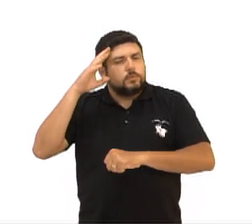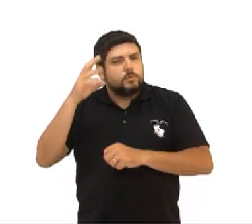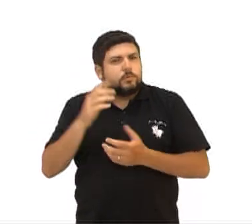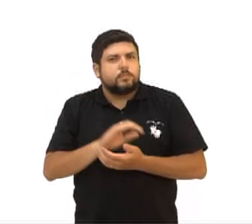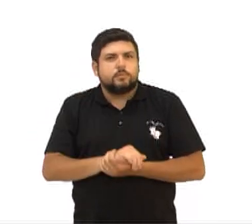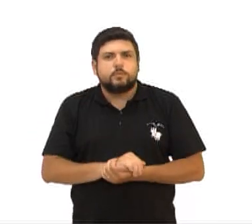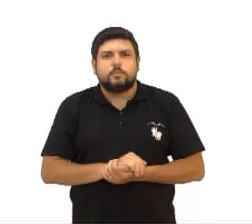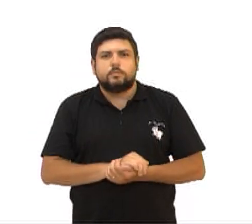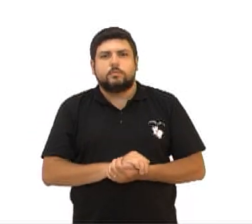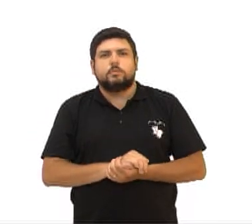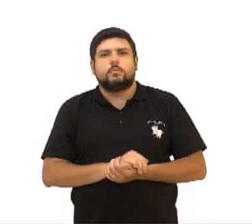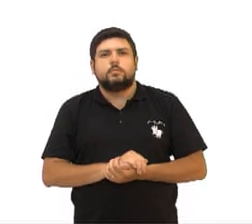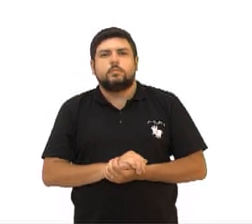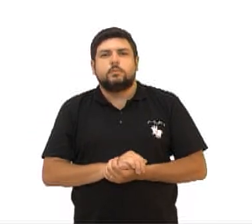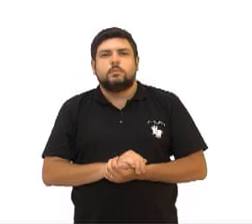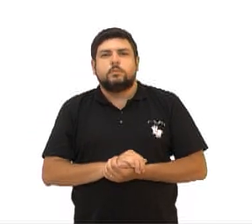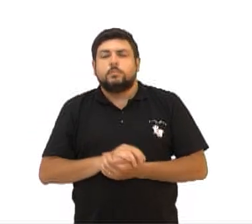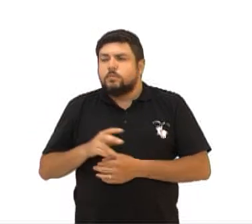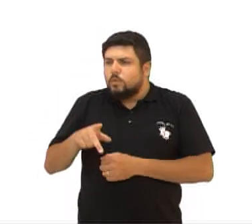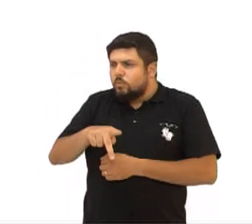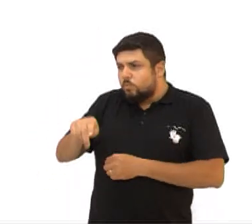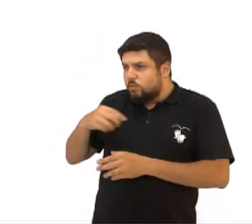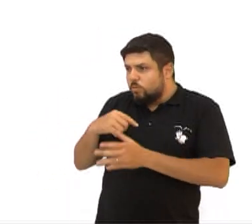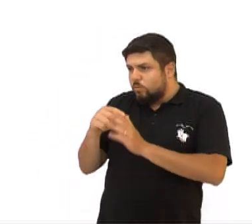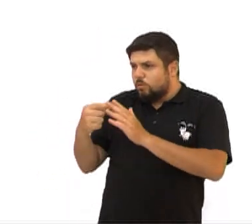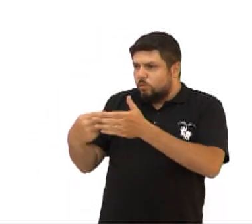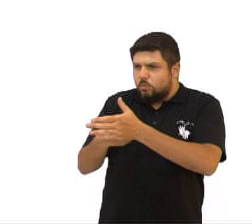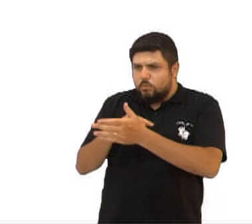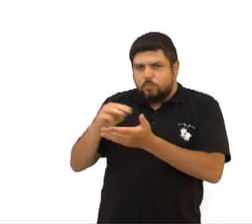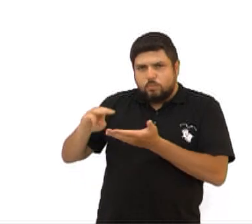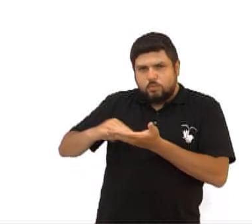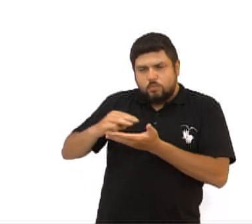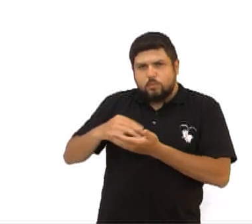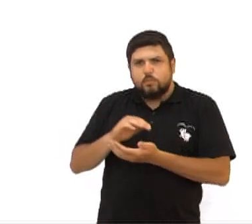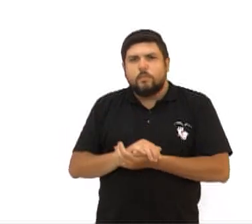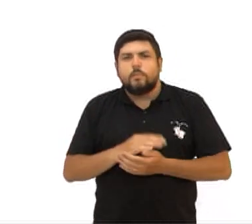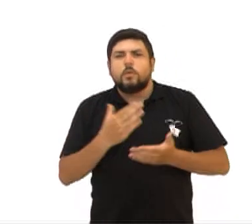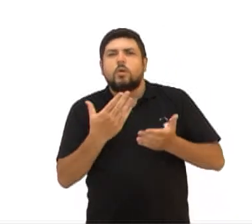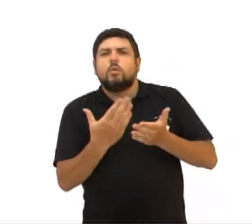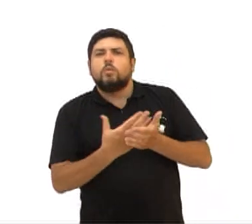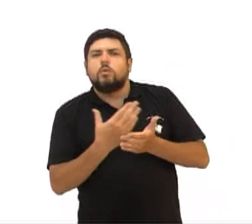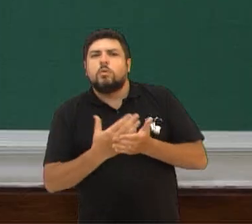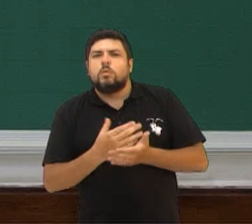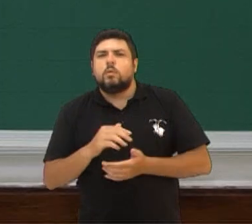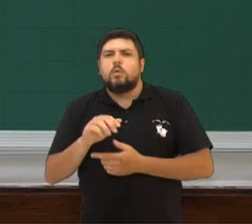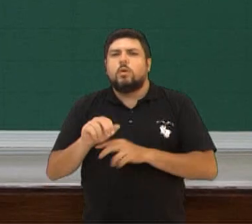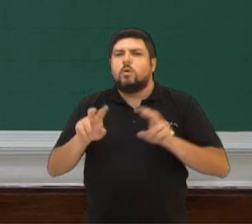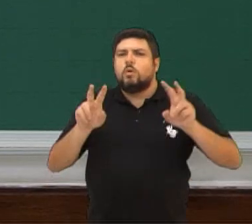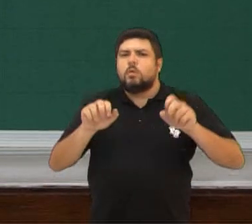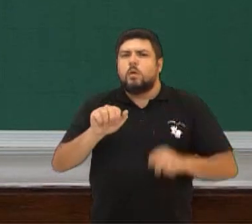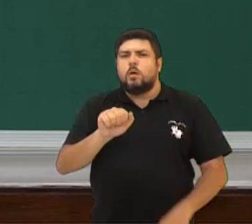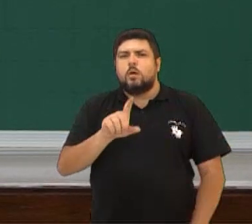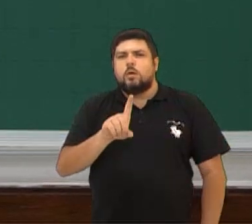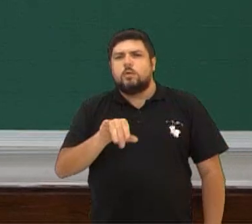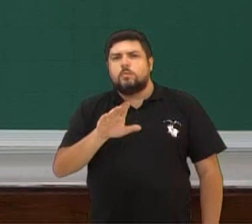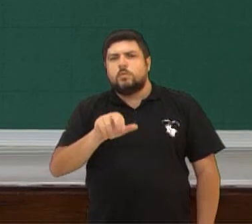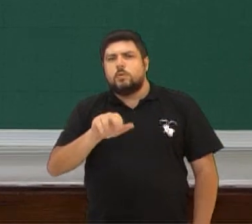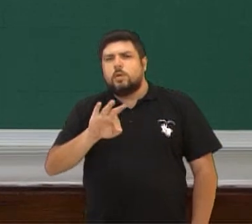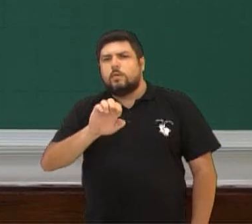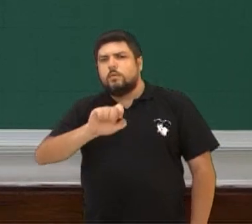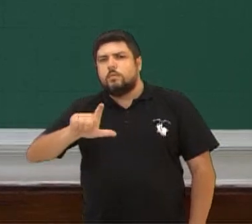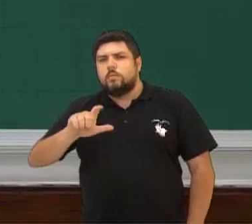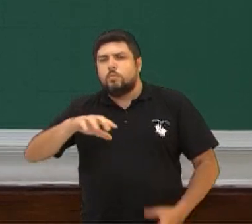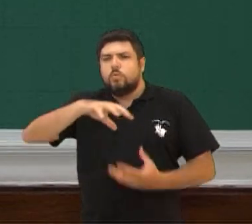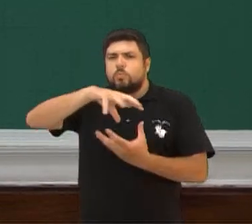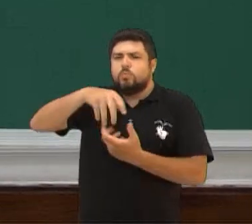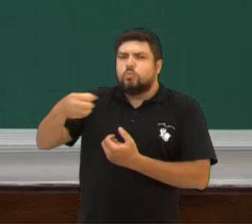tem uma pergunta aqui, ó, que a gente recebeu pelo chat. O livro Admirável Mundo Novo, ele